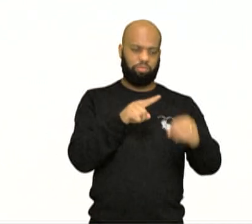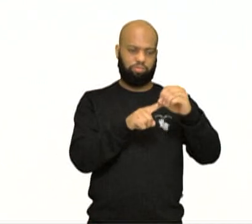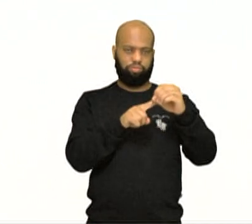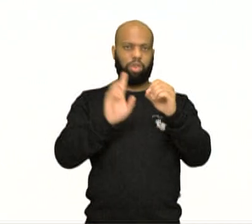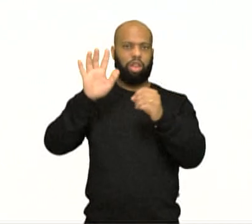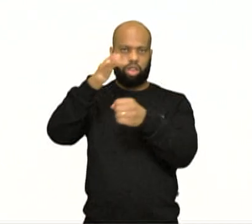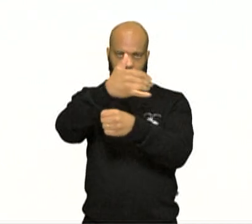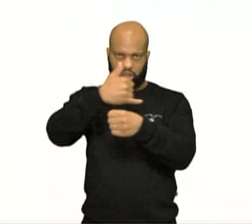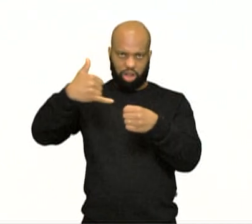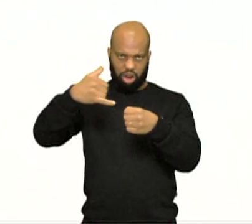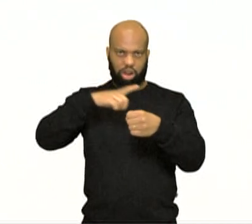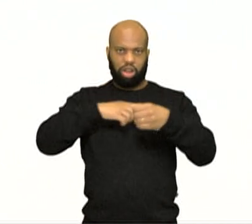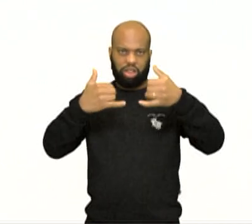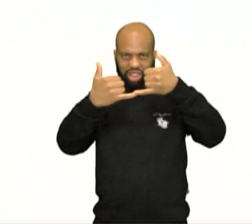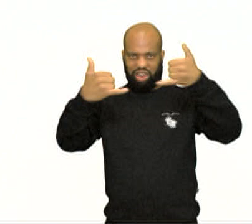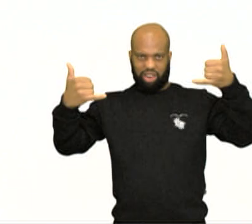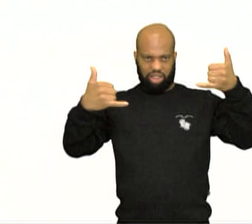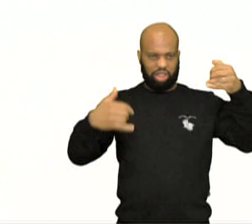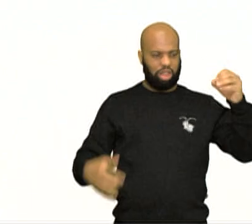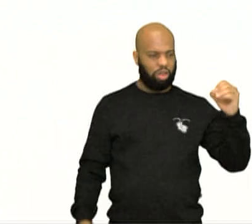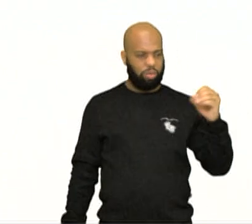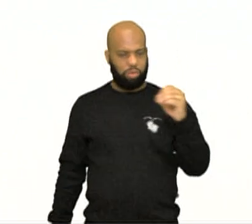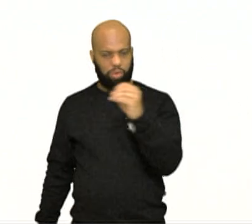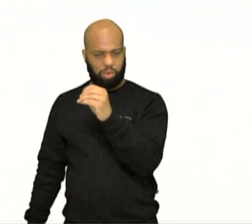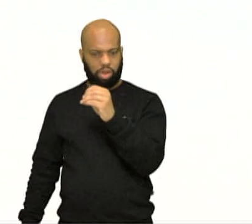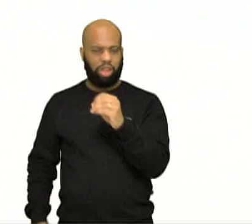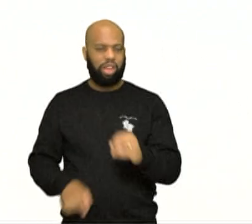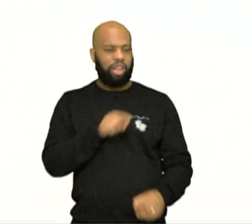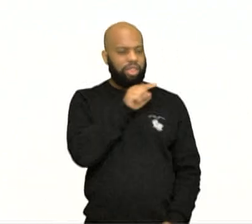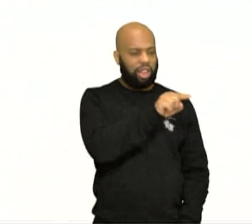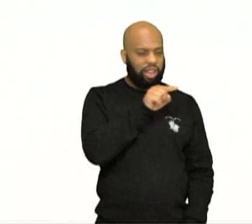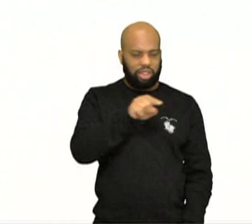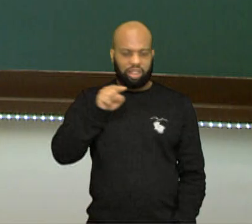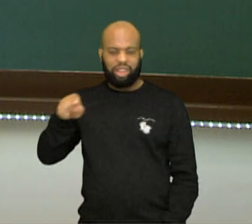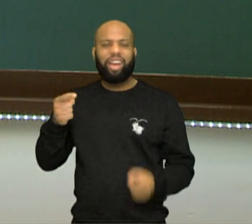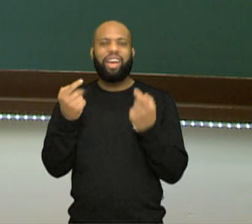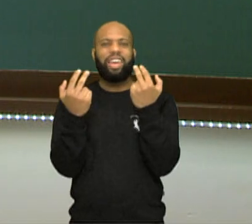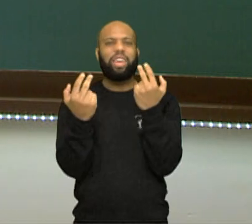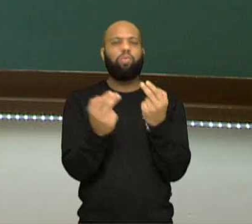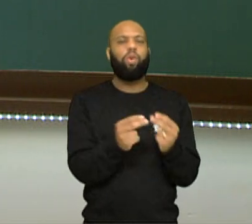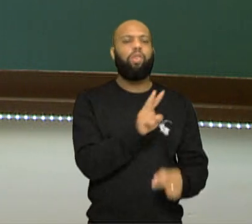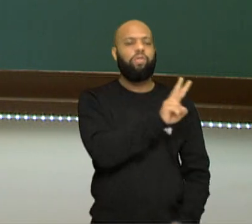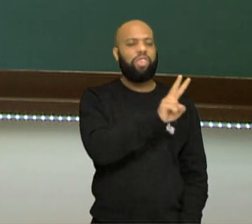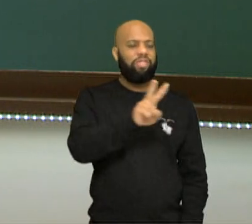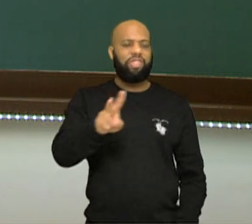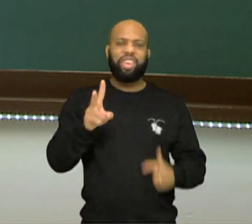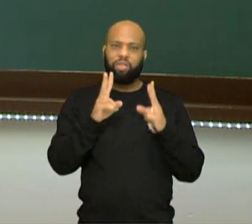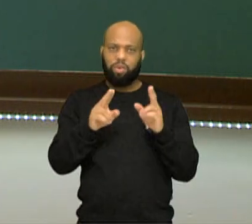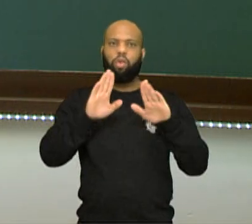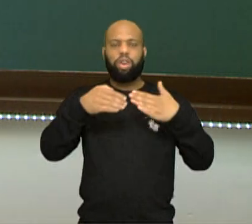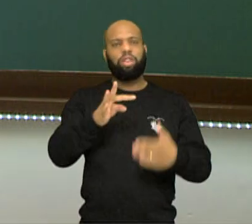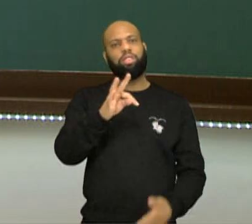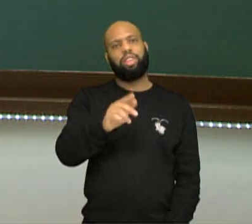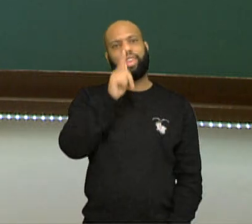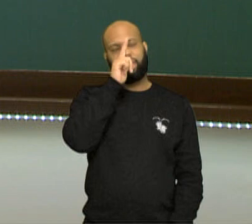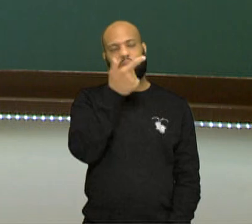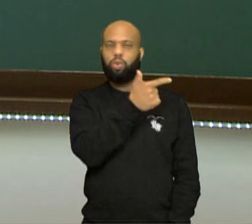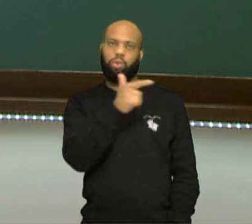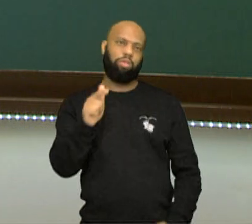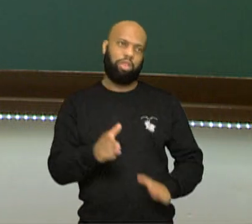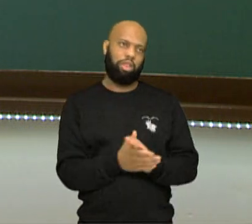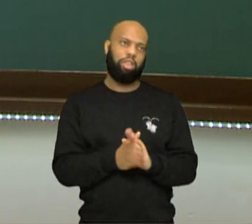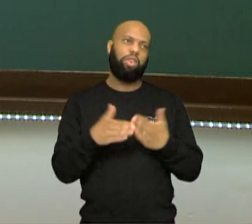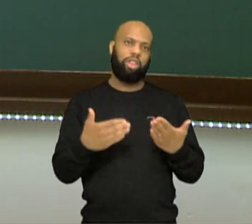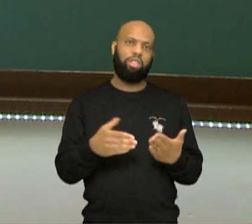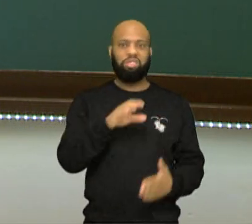linha equipotencial, tá? O potencial é o mesmo em todos os pontos, então ela não realiza trabalho. O trabalho é zero. E o zero não é